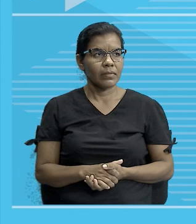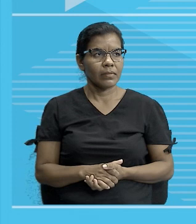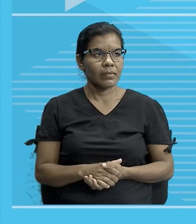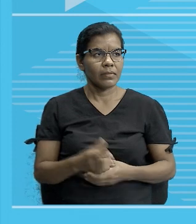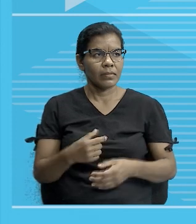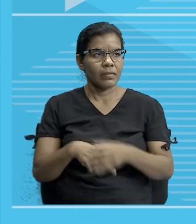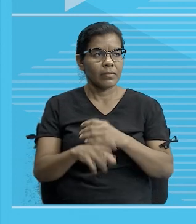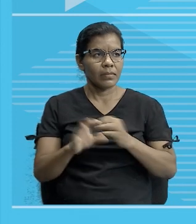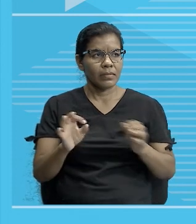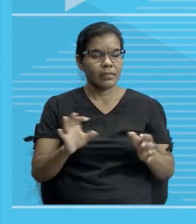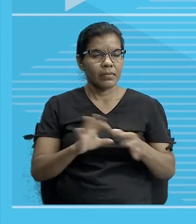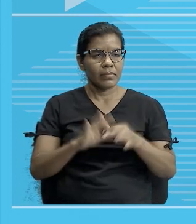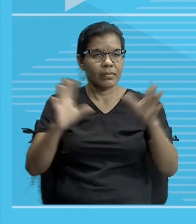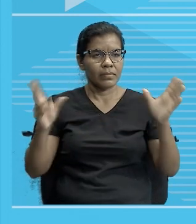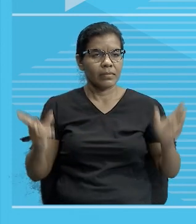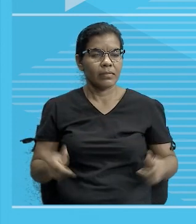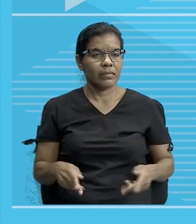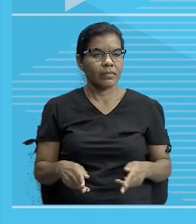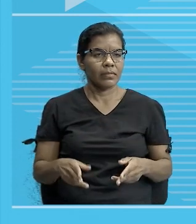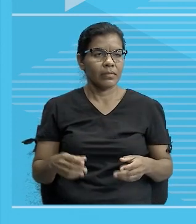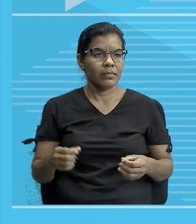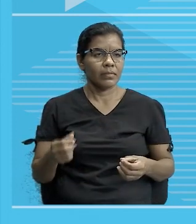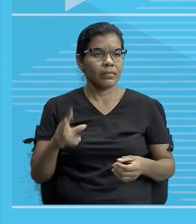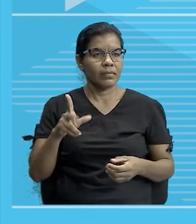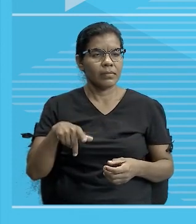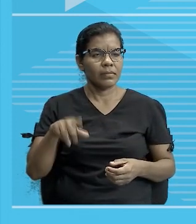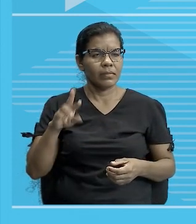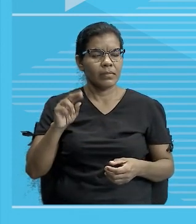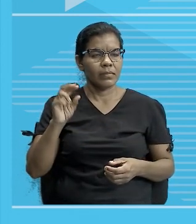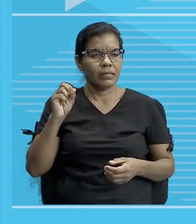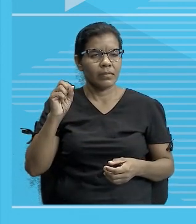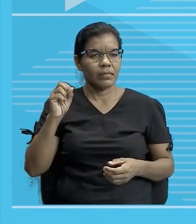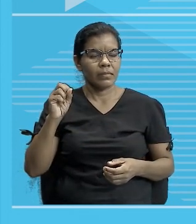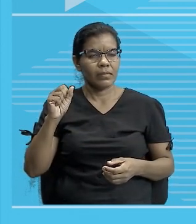Liberté, égalité, fraternité.